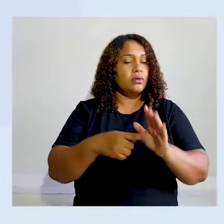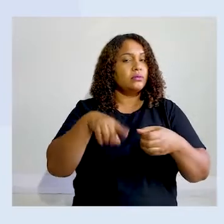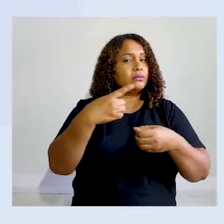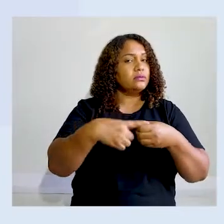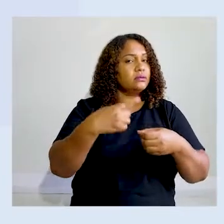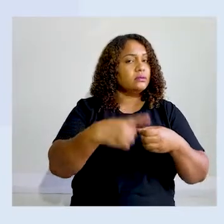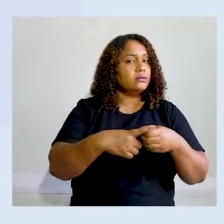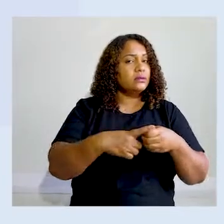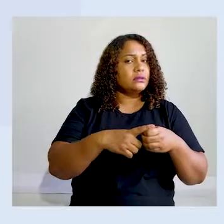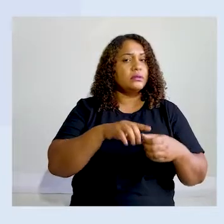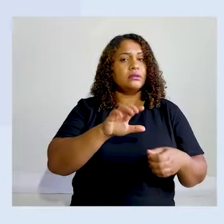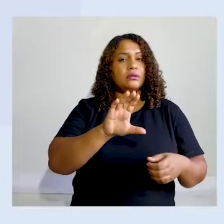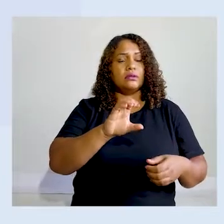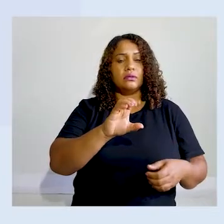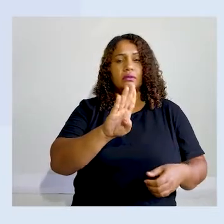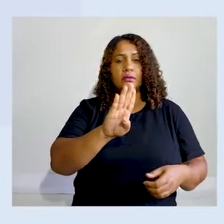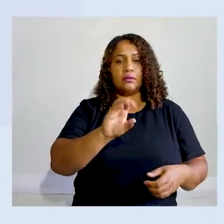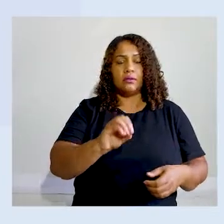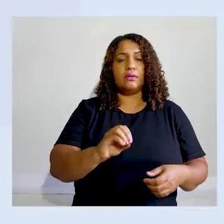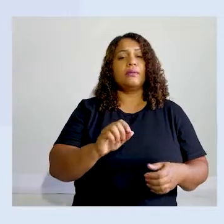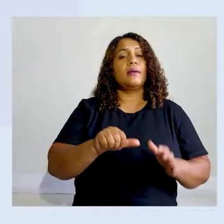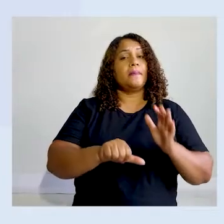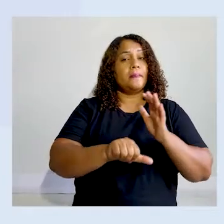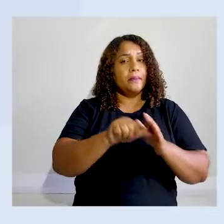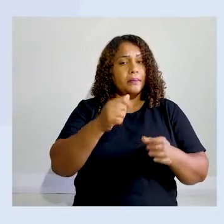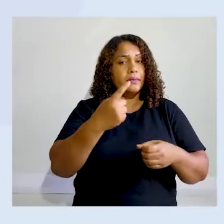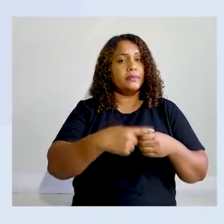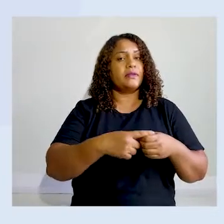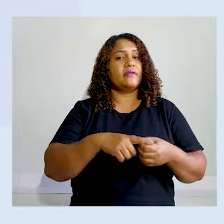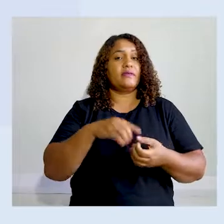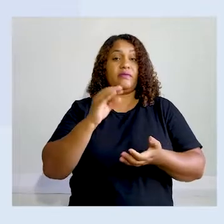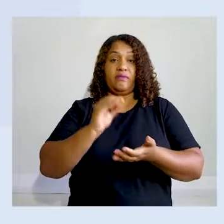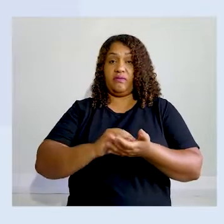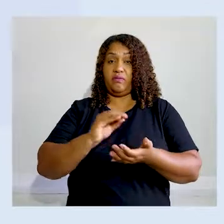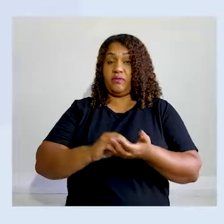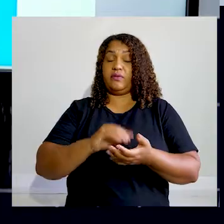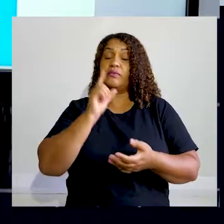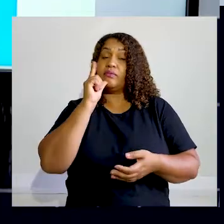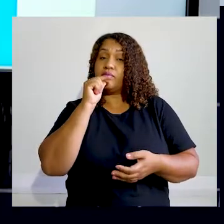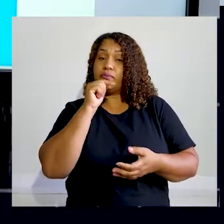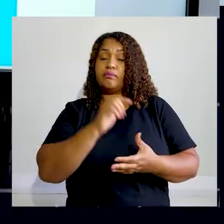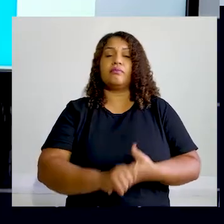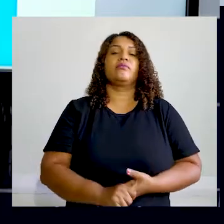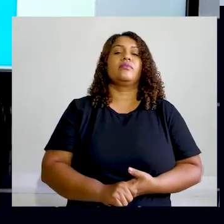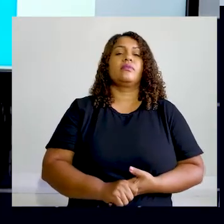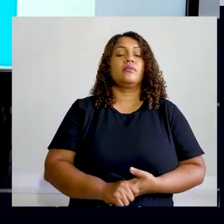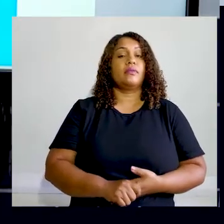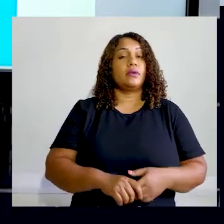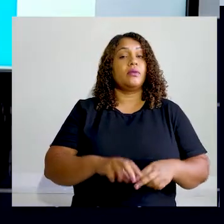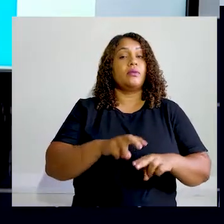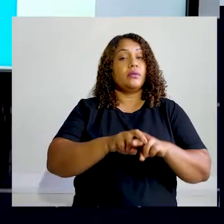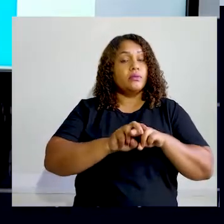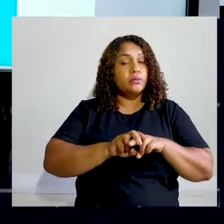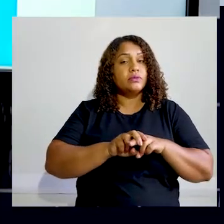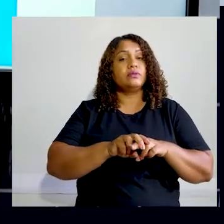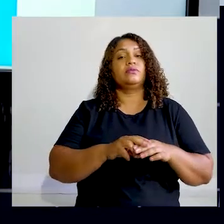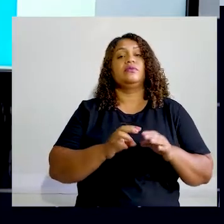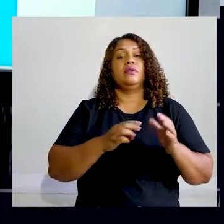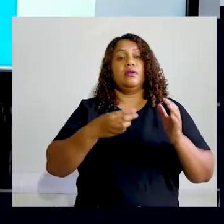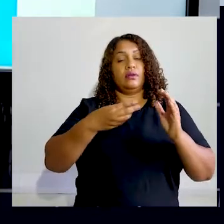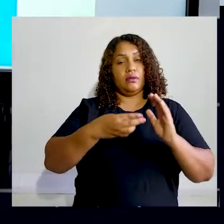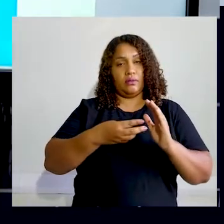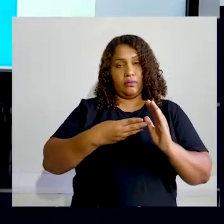pode ser a primeira a vivenciar a total falta de água potável. Por esse e muitos outros motivos,